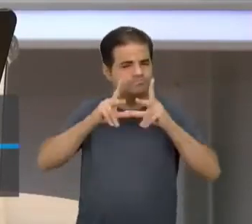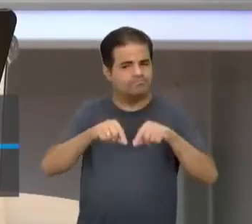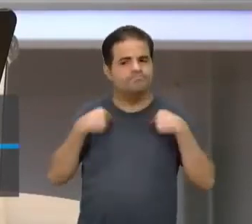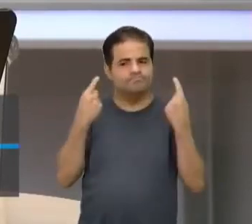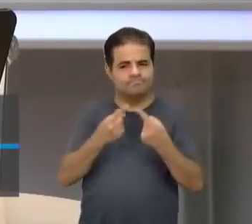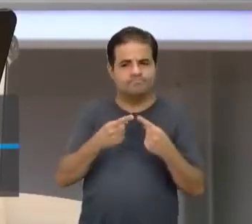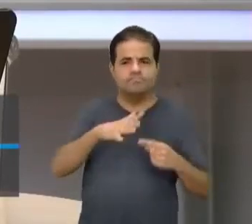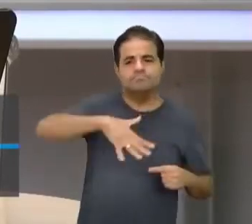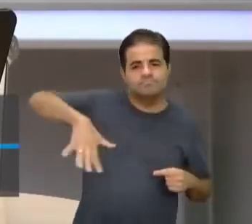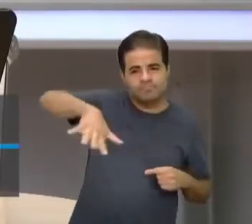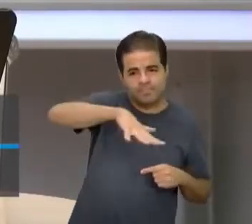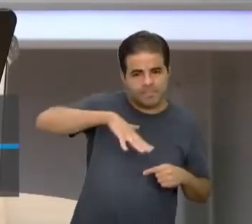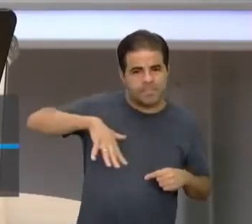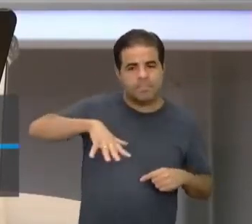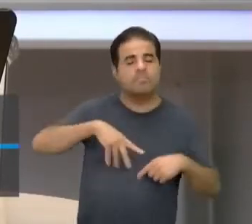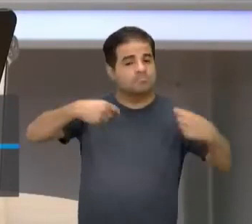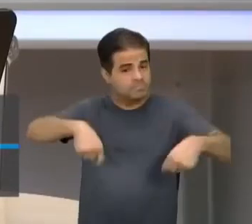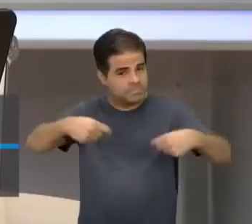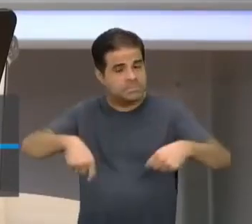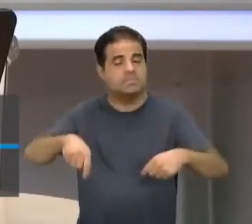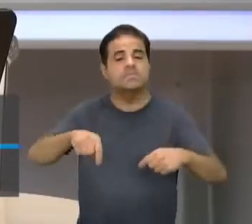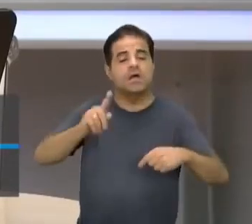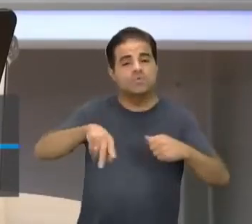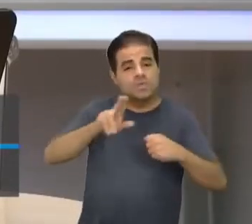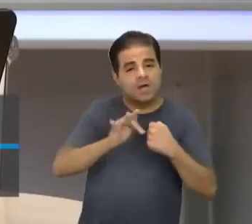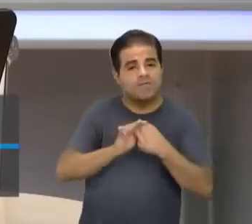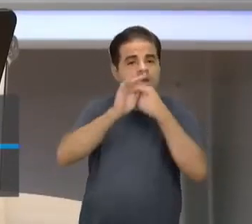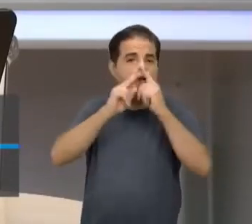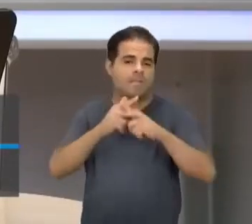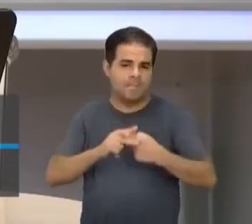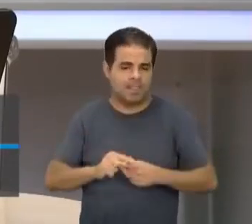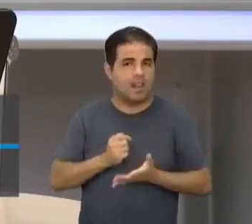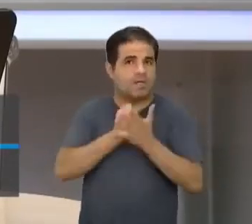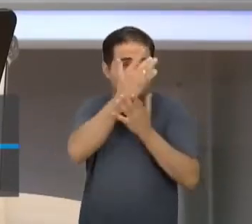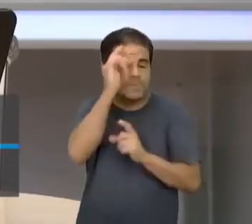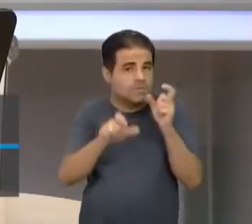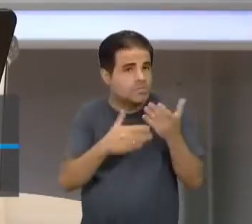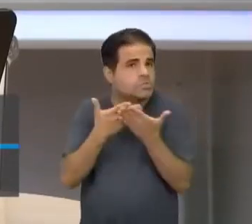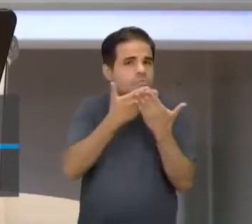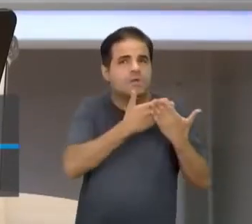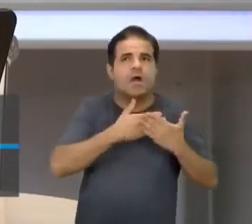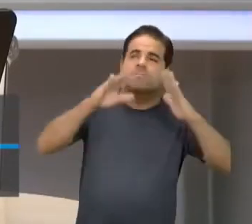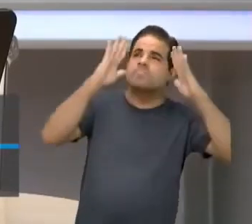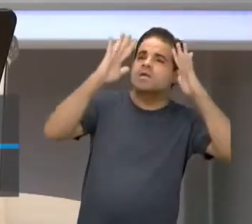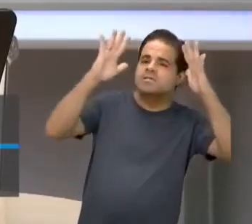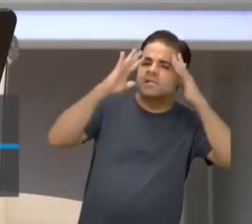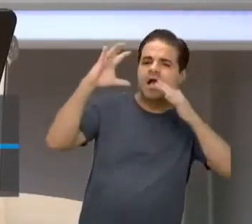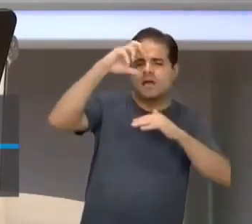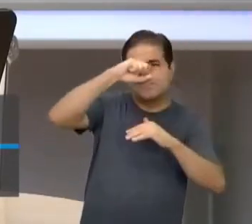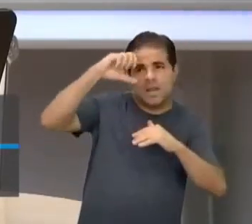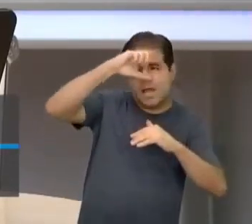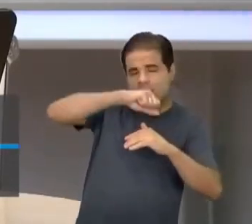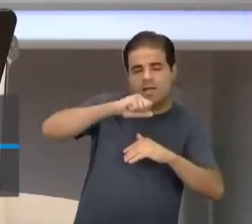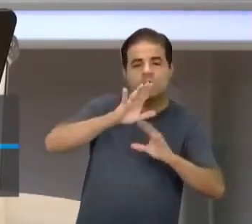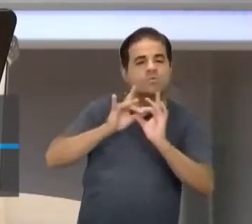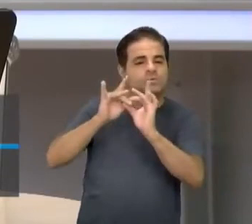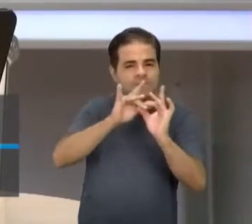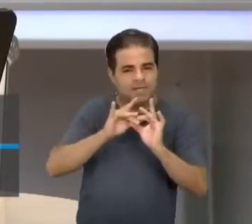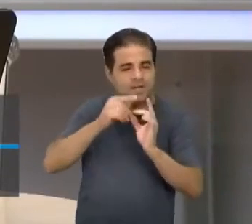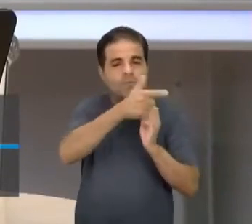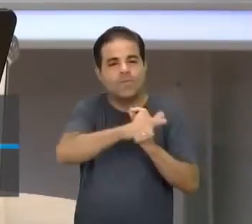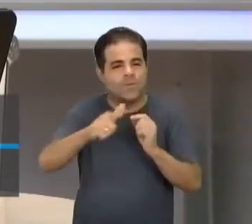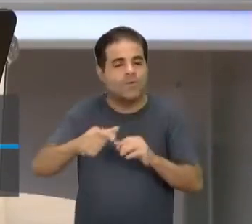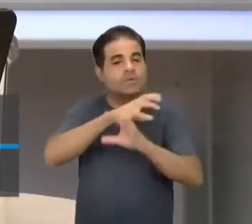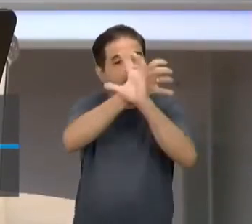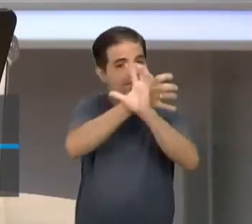e o entorno dela podem e devem servir como ferramentas para levar o estudante a pensar e aprender através da união de